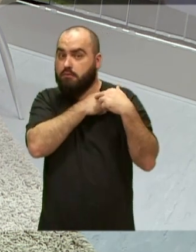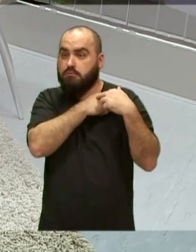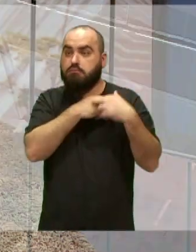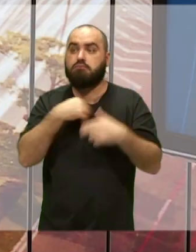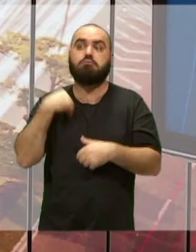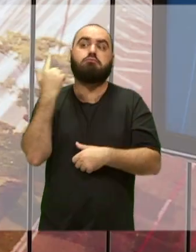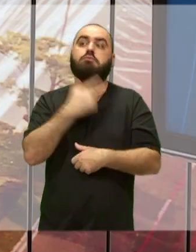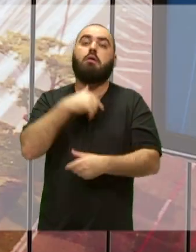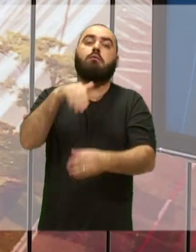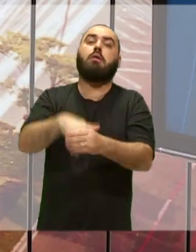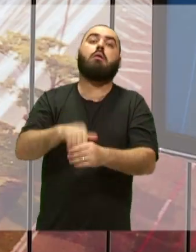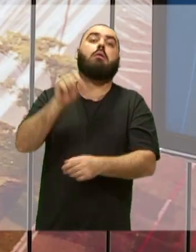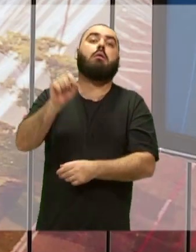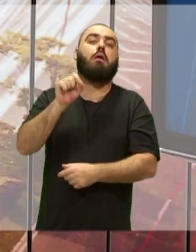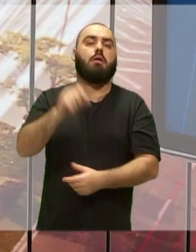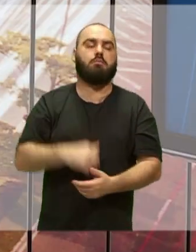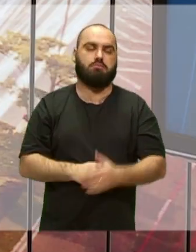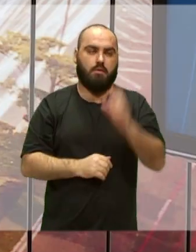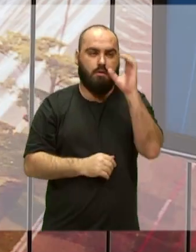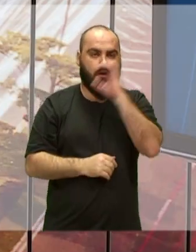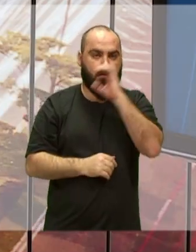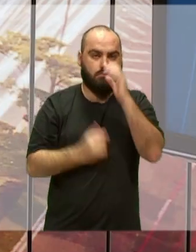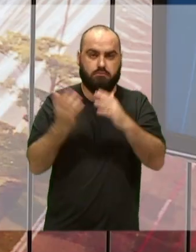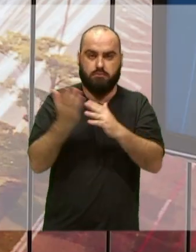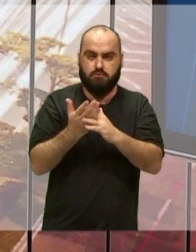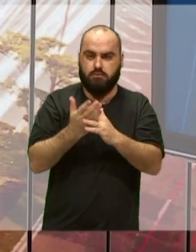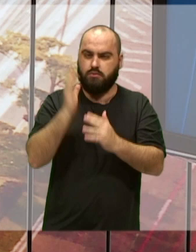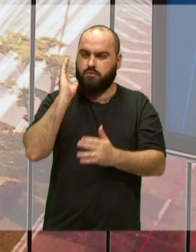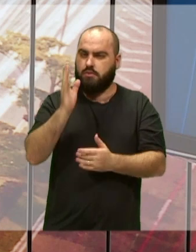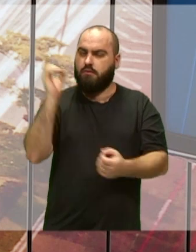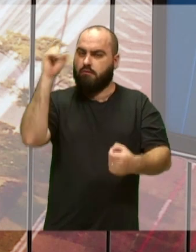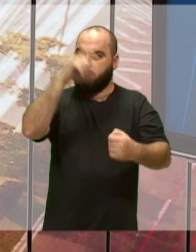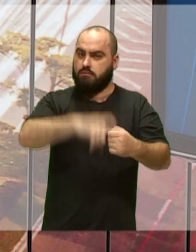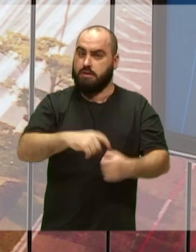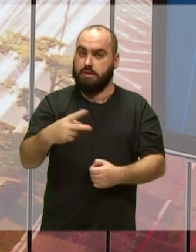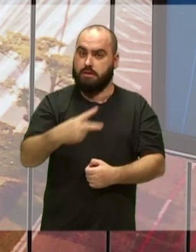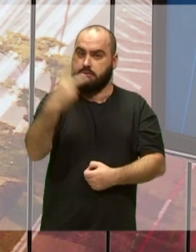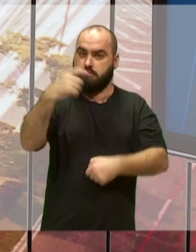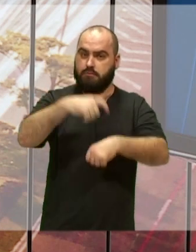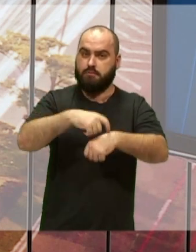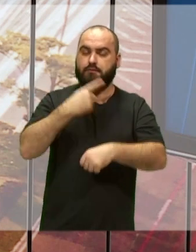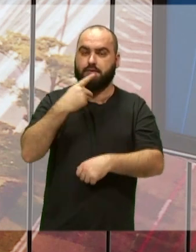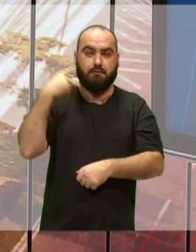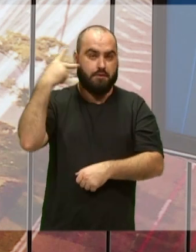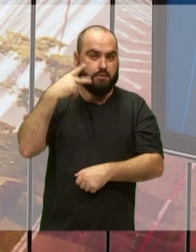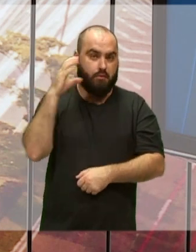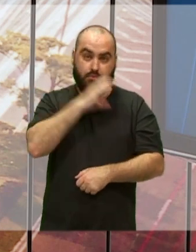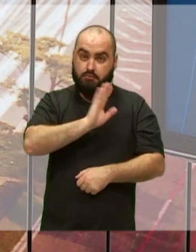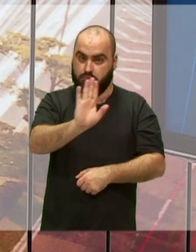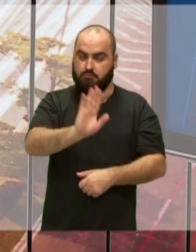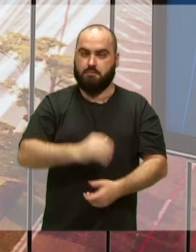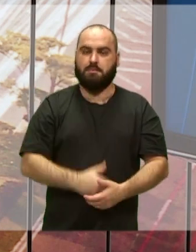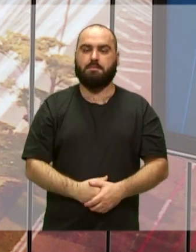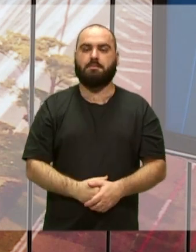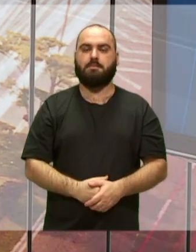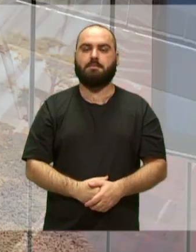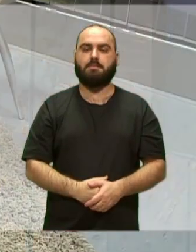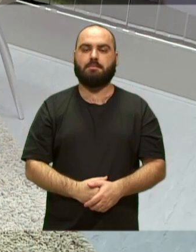sabe nós vamos fazer um rápido intervalo já já voltamos com o segundo bloco do fala Vereador Até